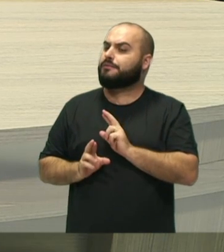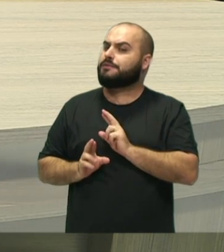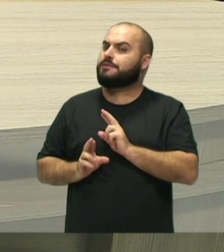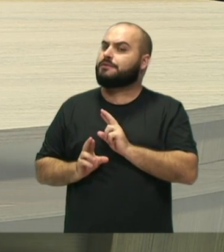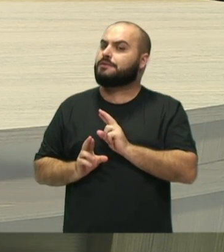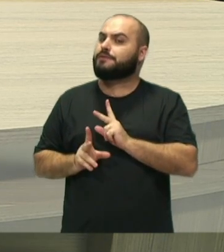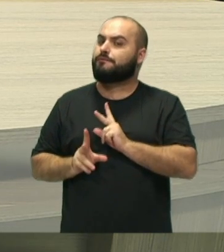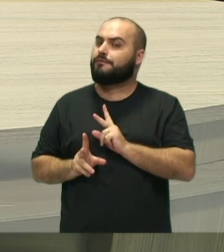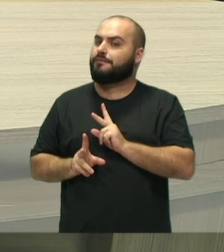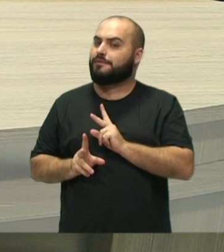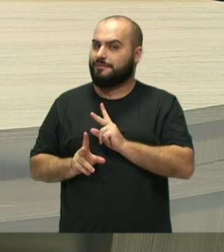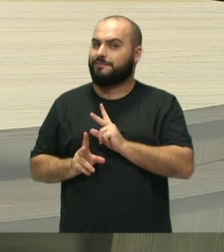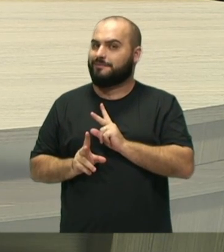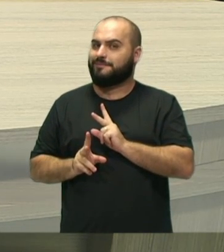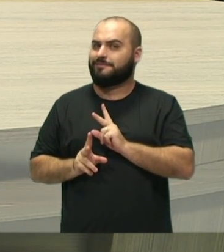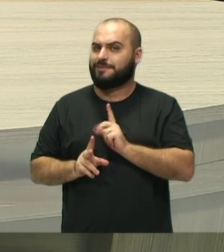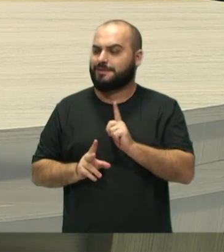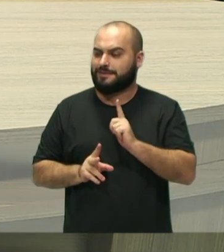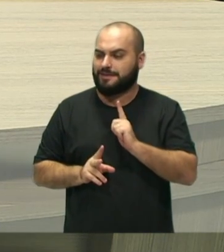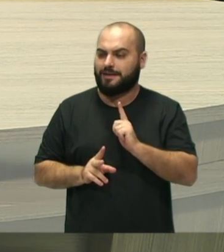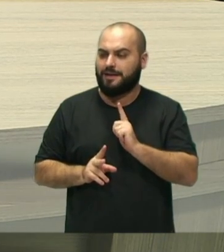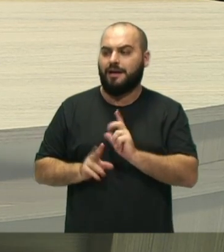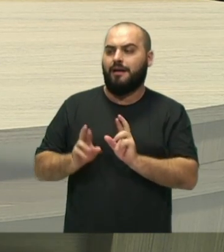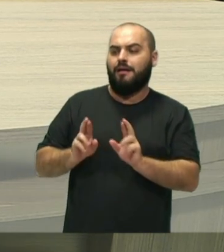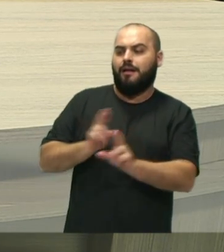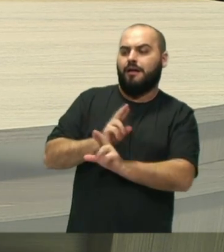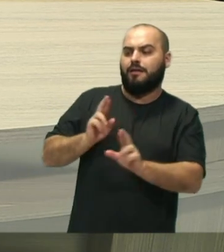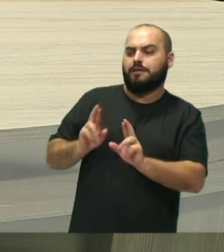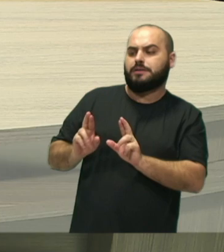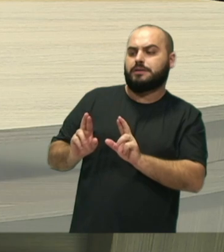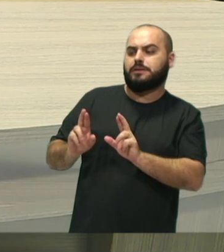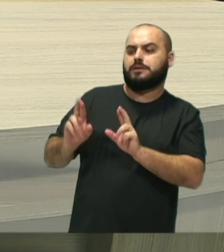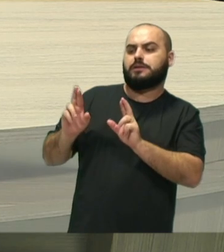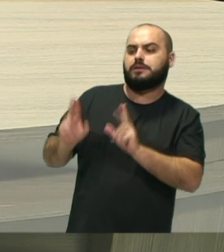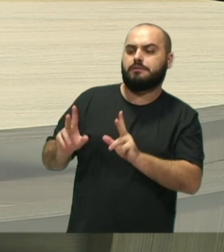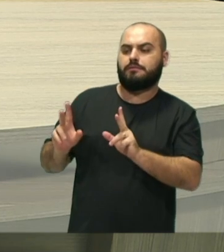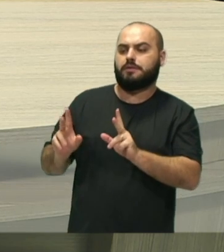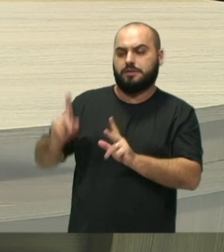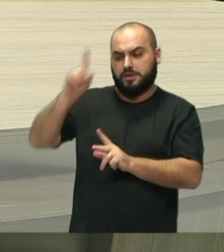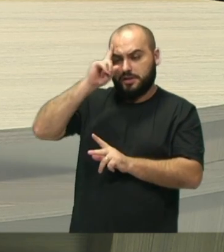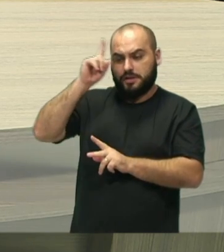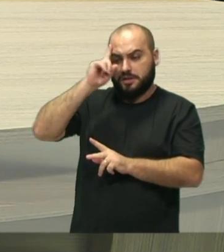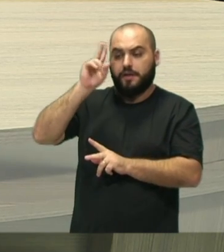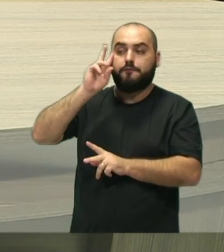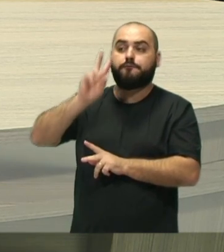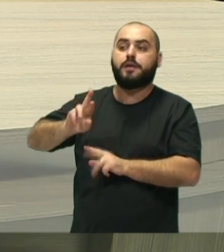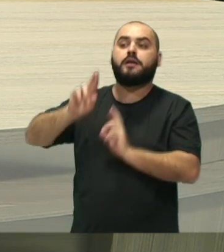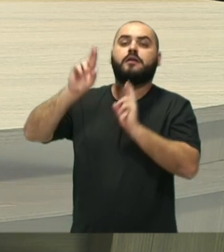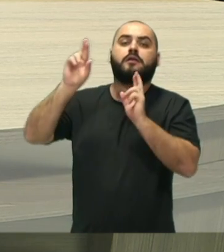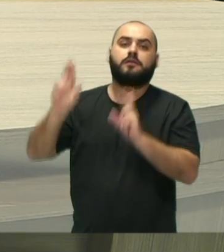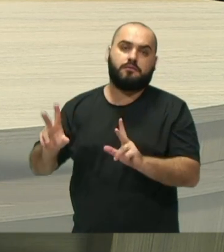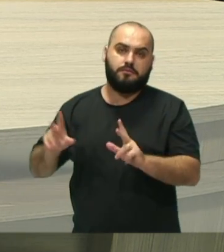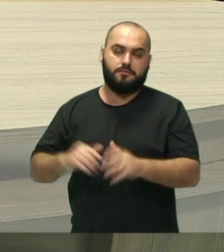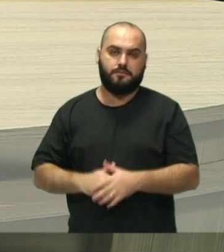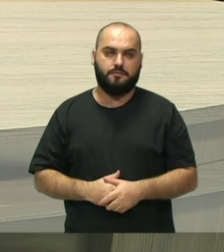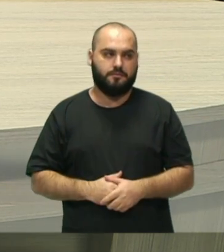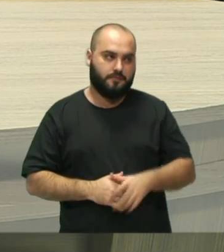essas peculiaridades, assim, das relações e das cenas do dia a dia. O cotidiano é belo.